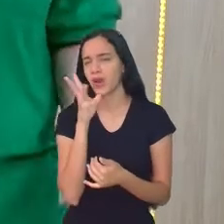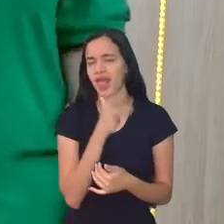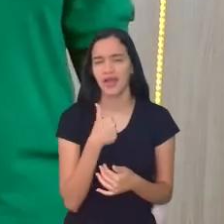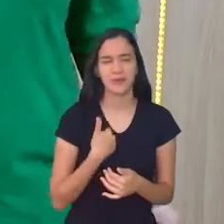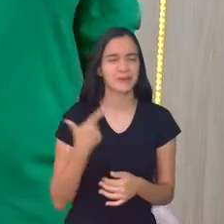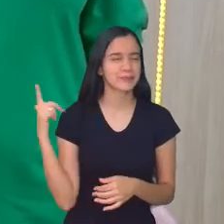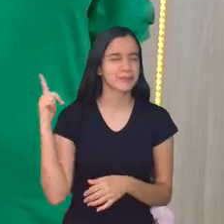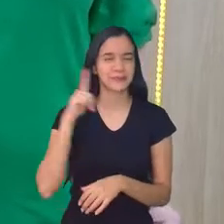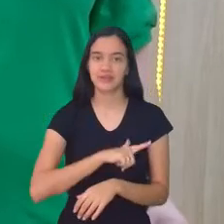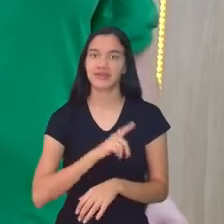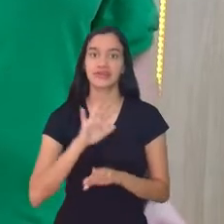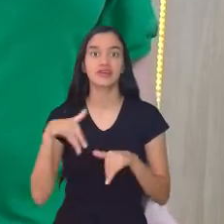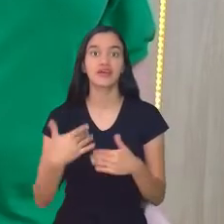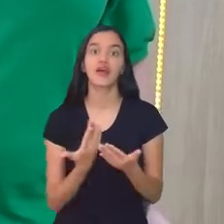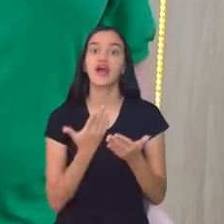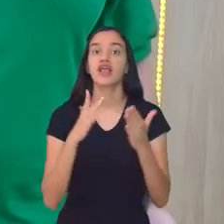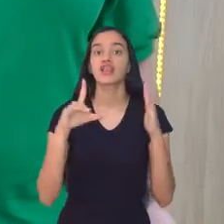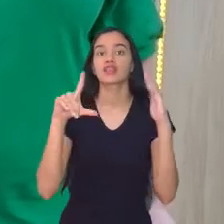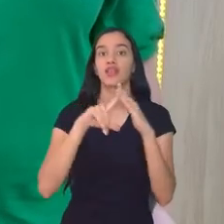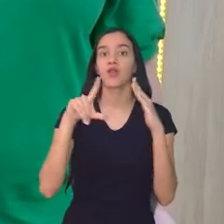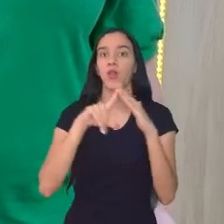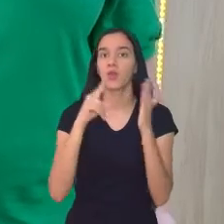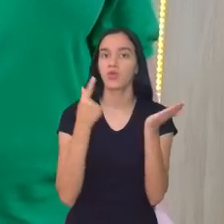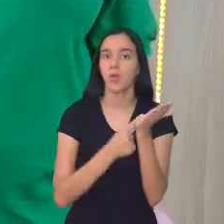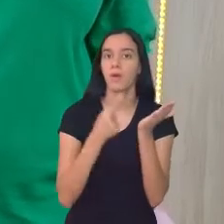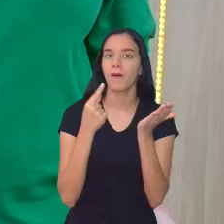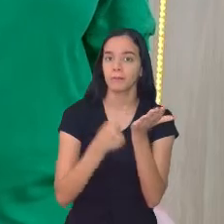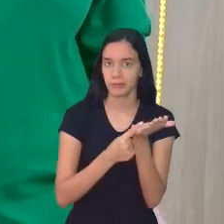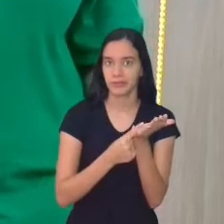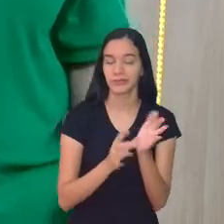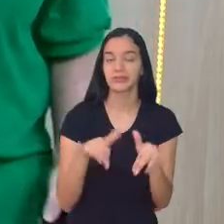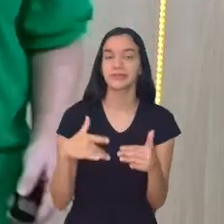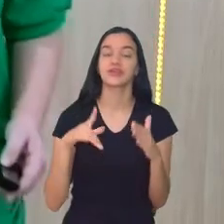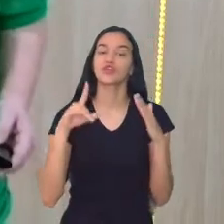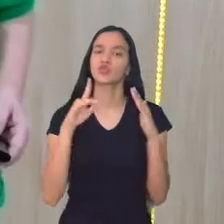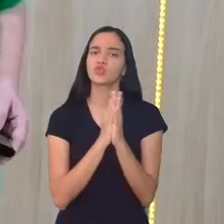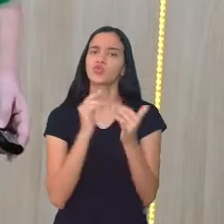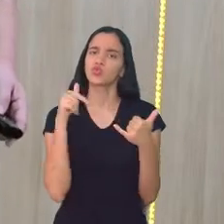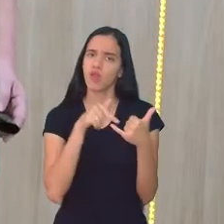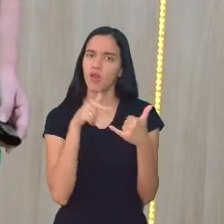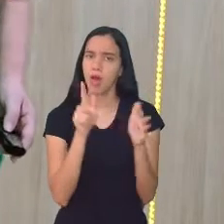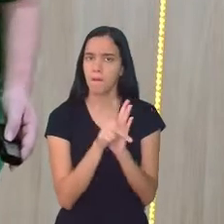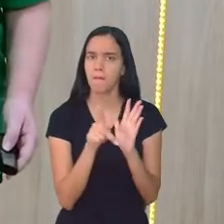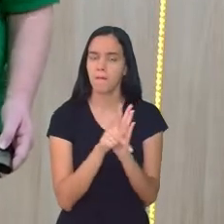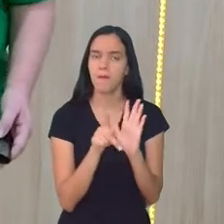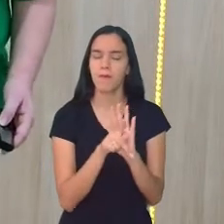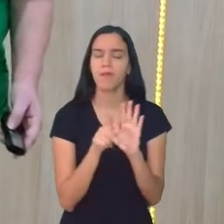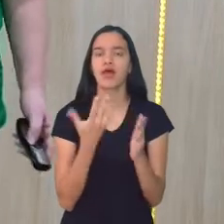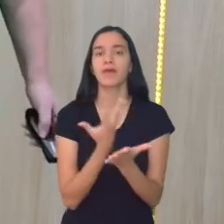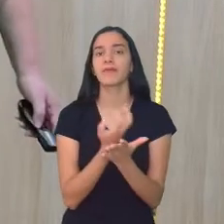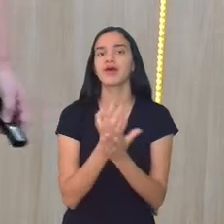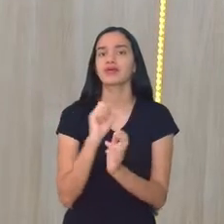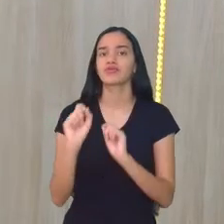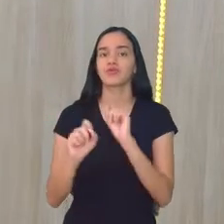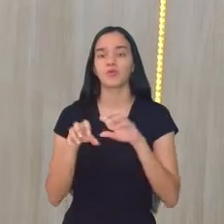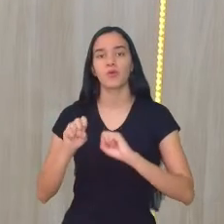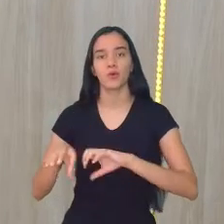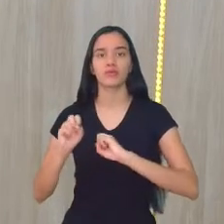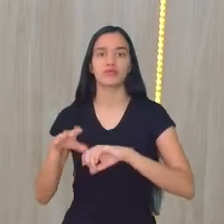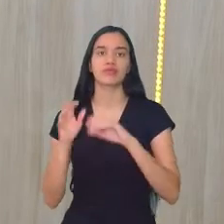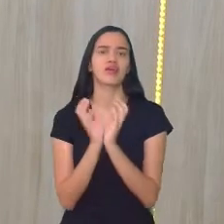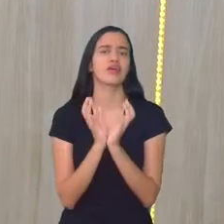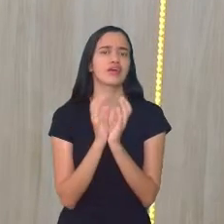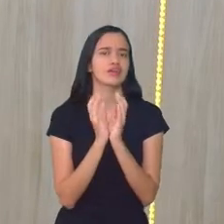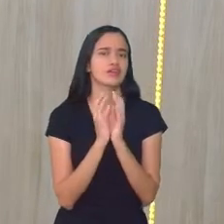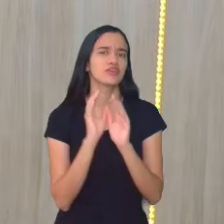consigo, vai na loja dos aplicativos do seu celular e baixa o Educa Recife.